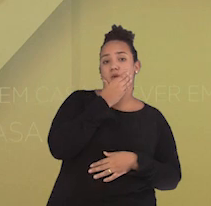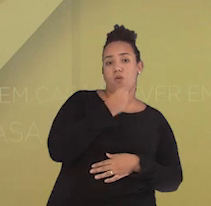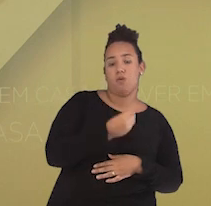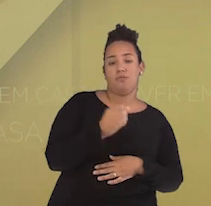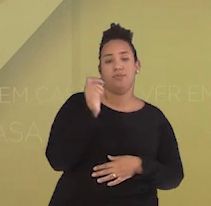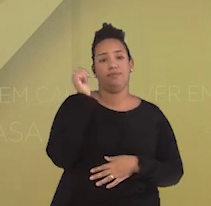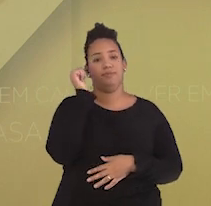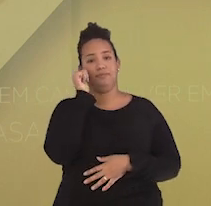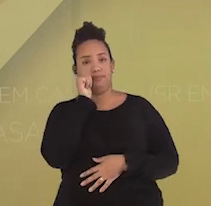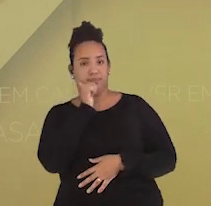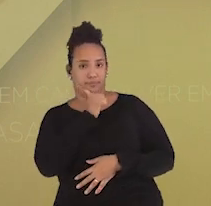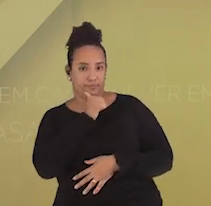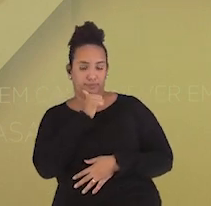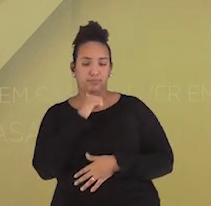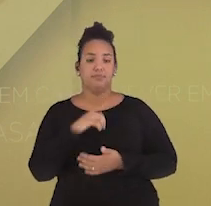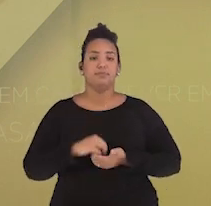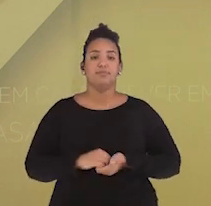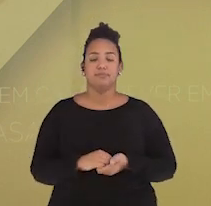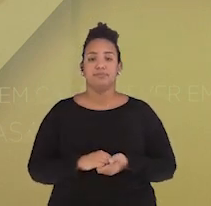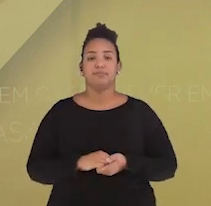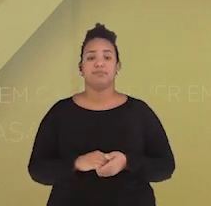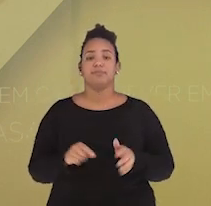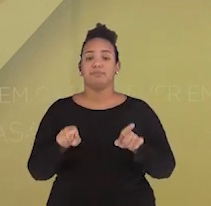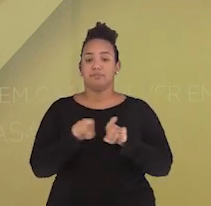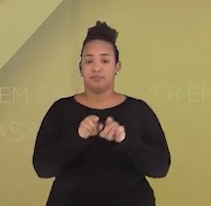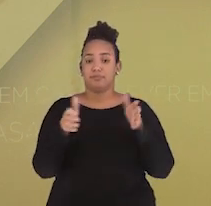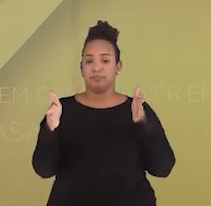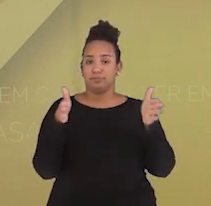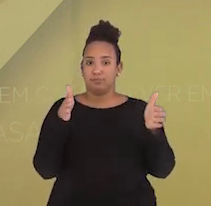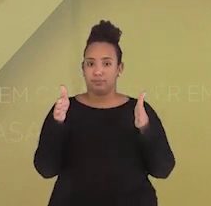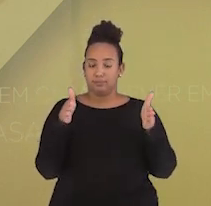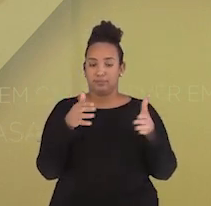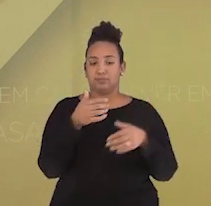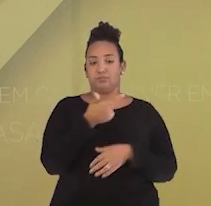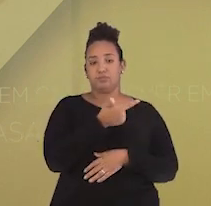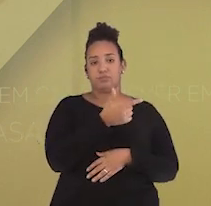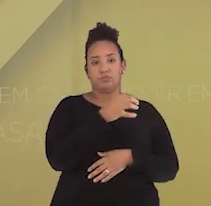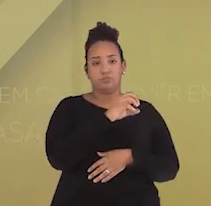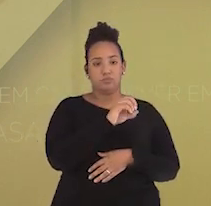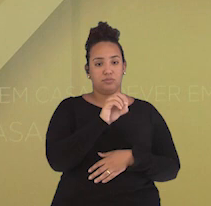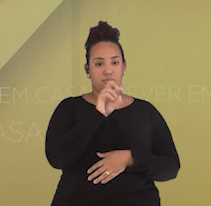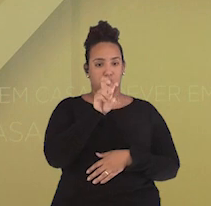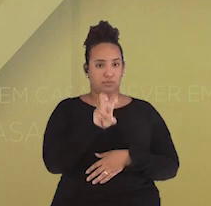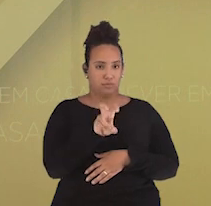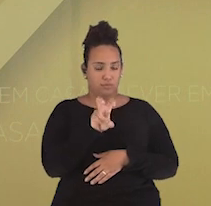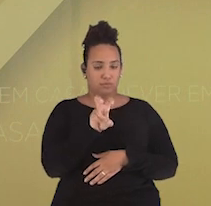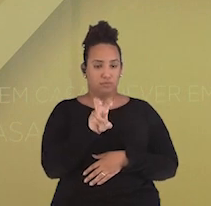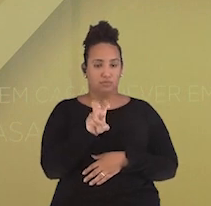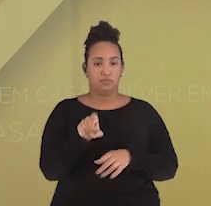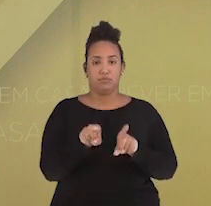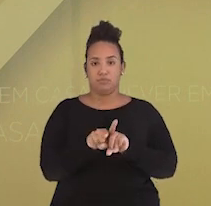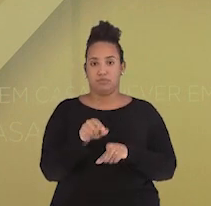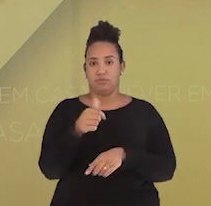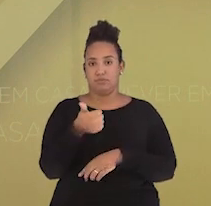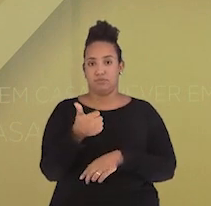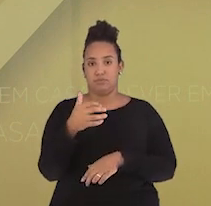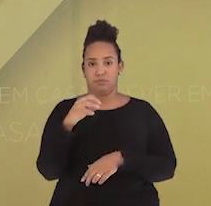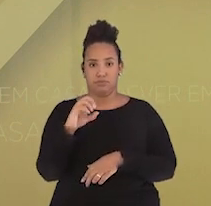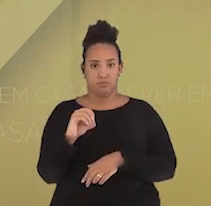e mulheres. E por períodos também, né? Períodos de 2005 e